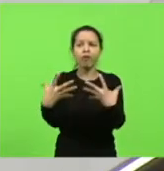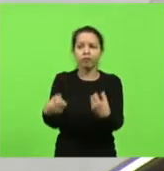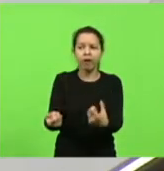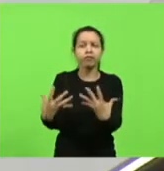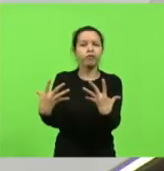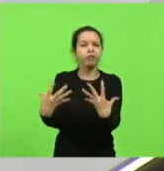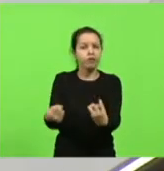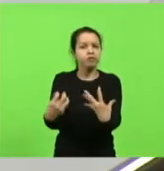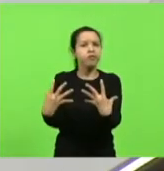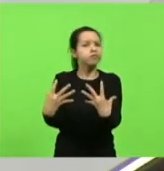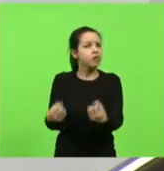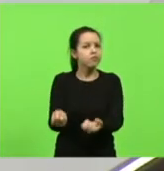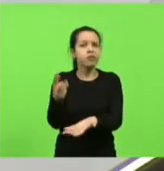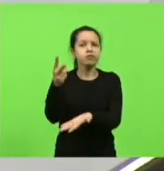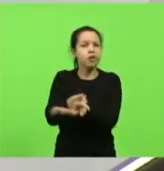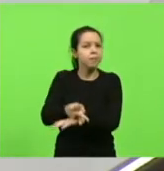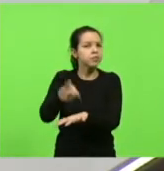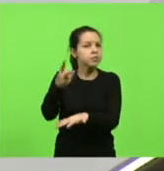sempre